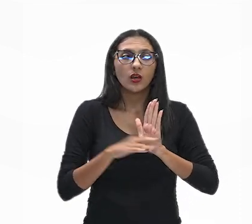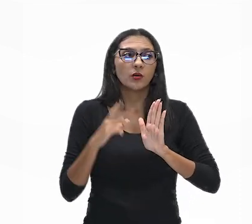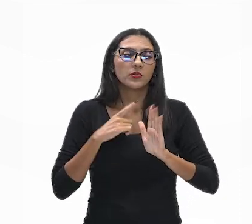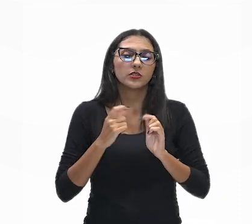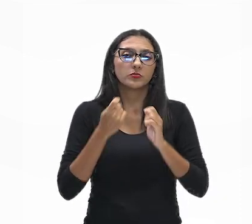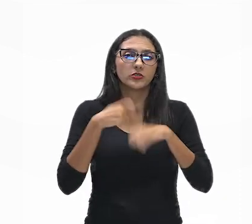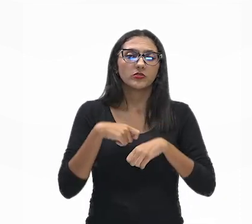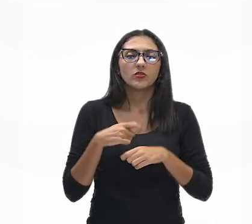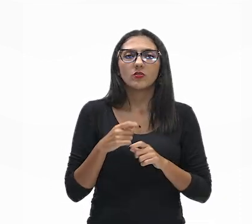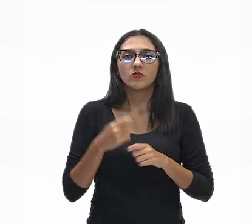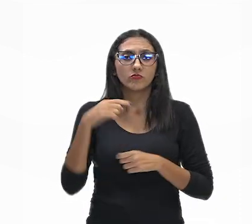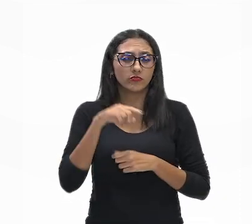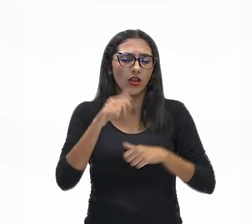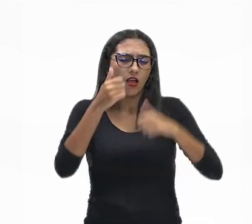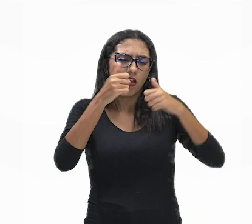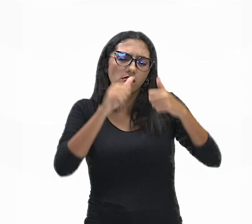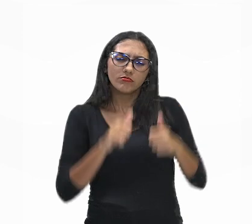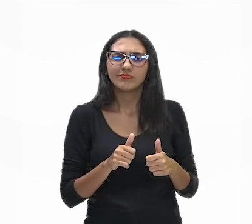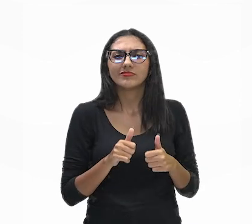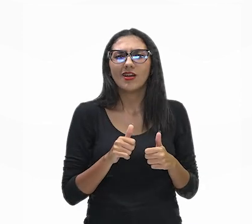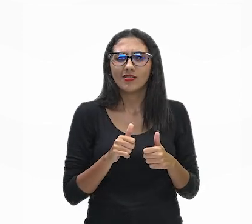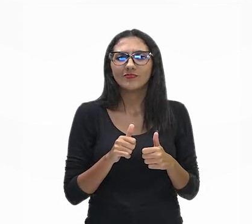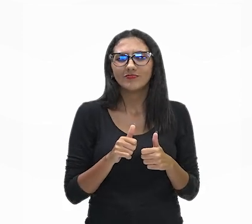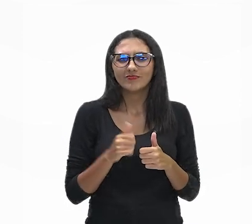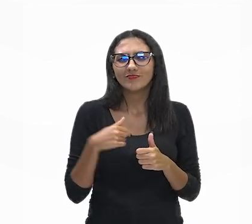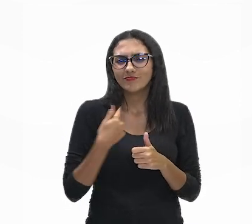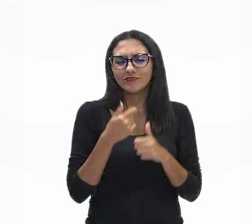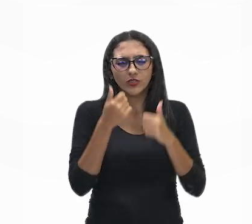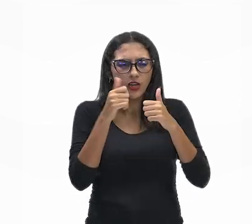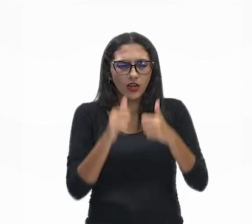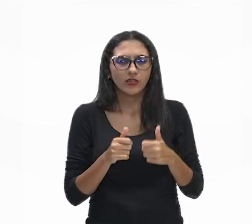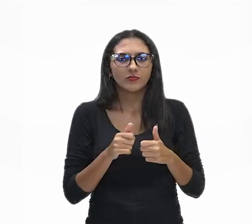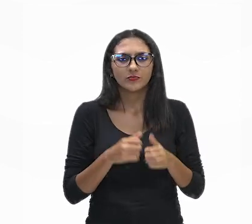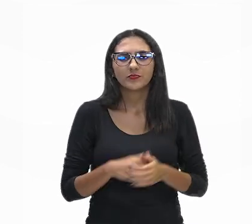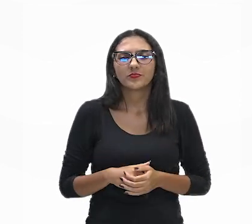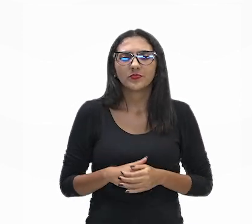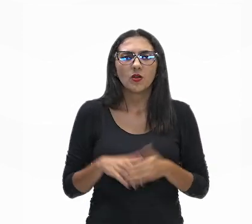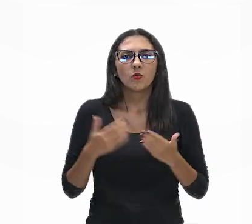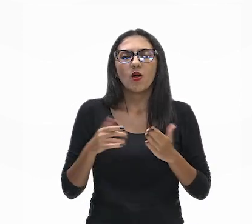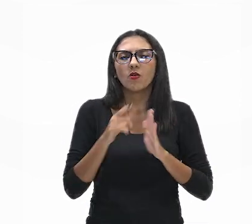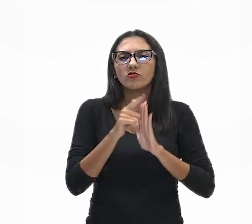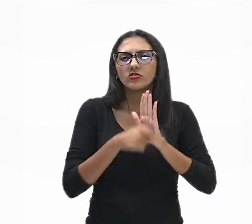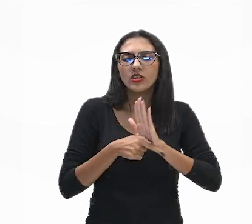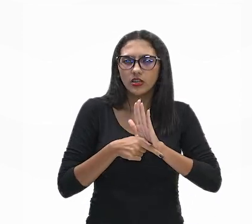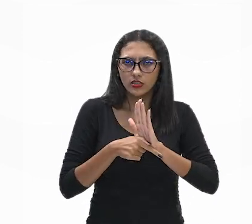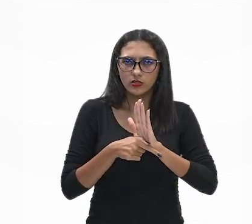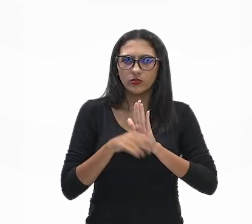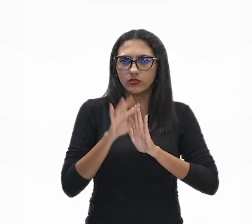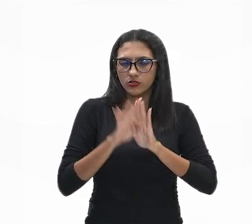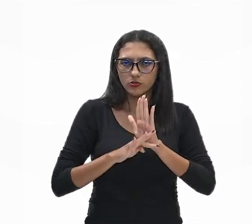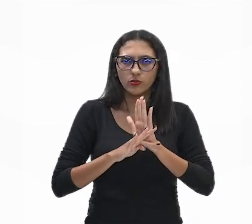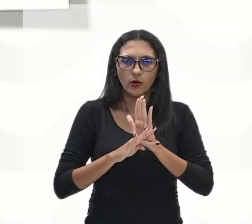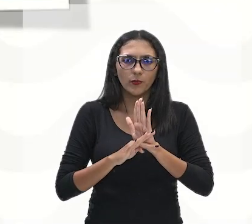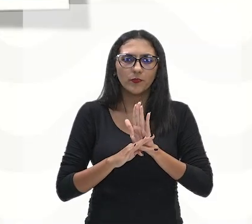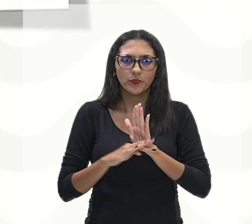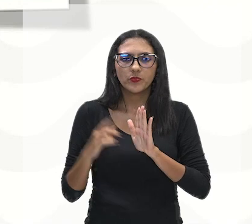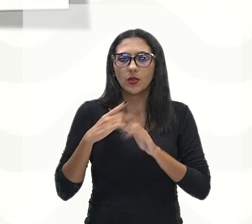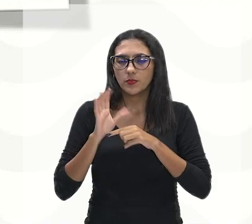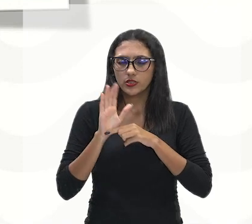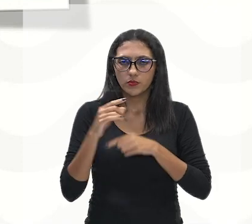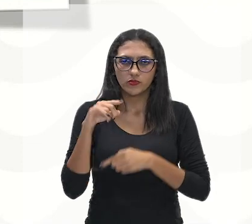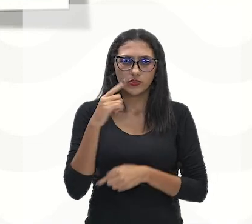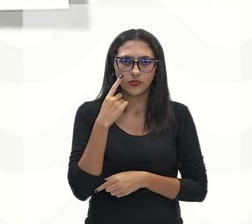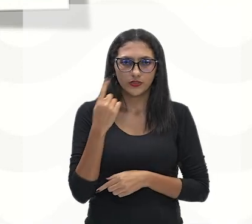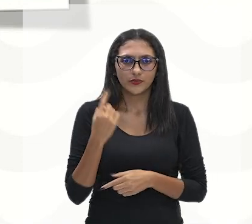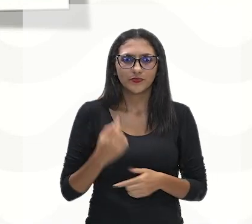analisar juntos qual é o tipo dos gêneros textuais que nós estamos vendo aqui. Então,